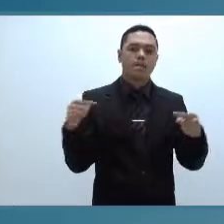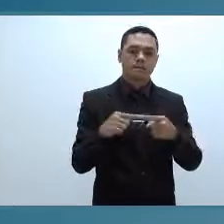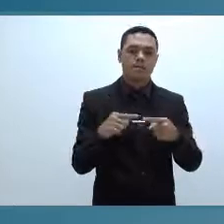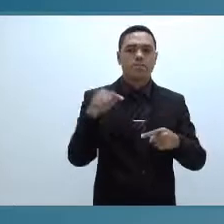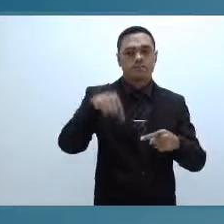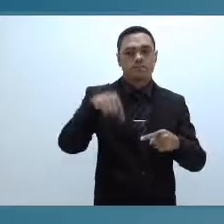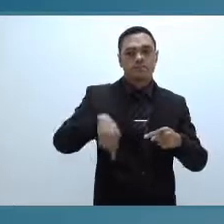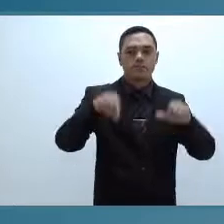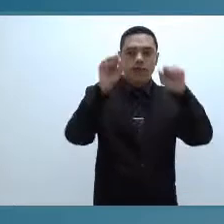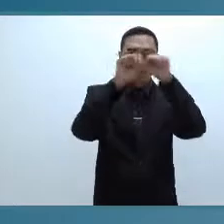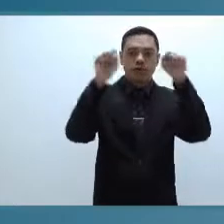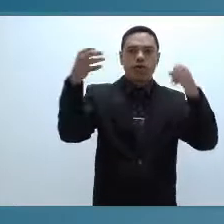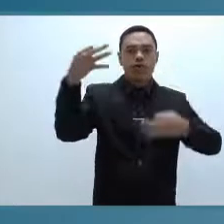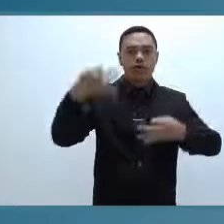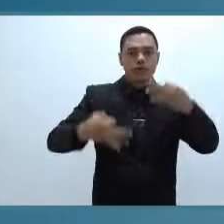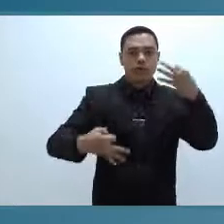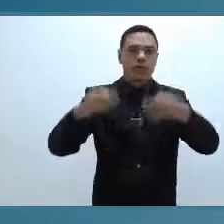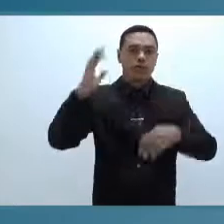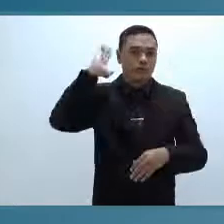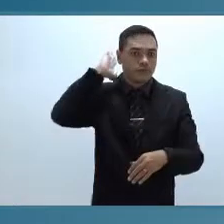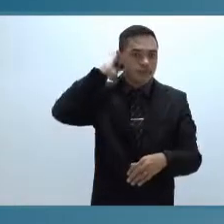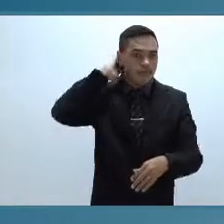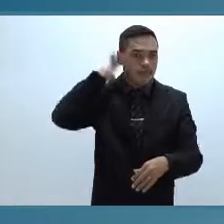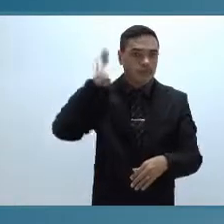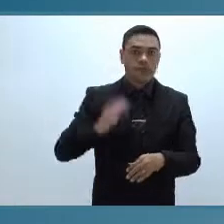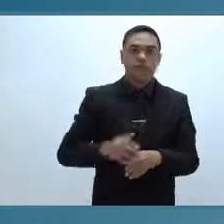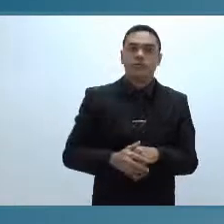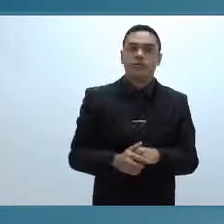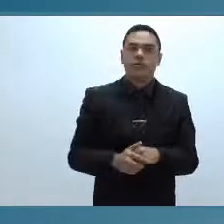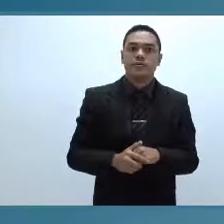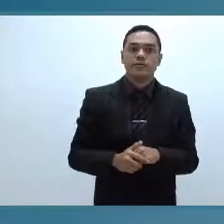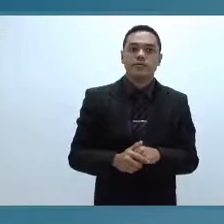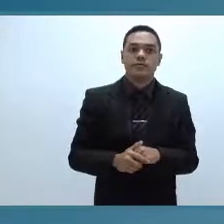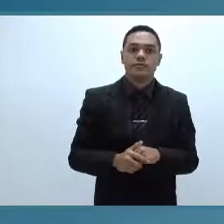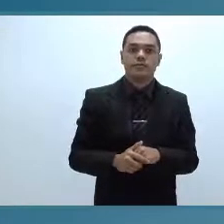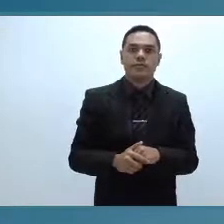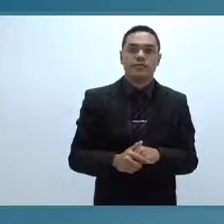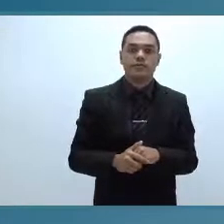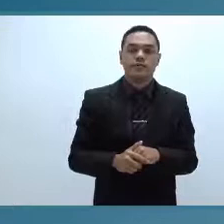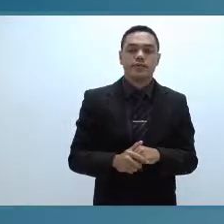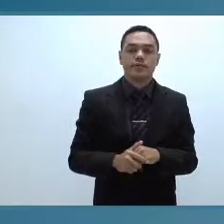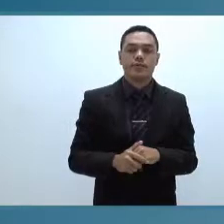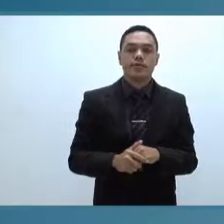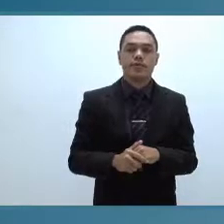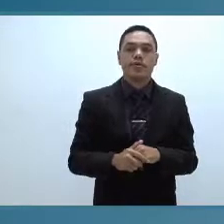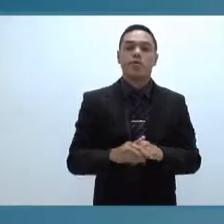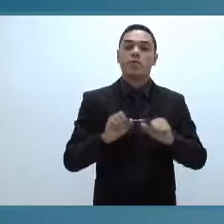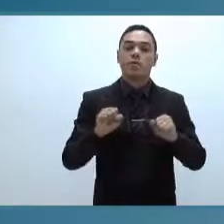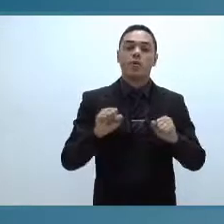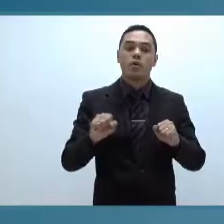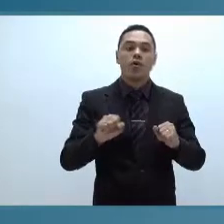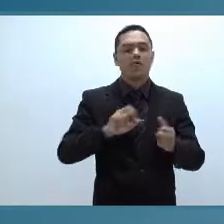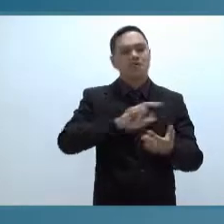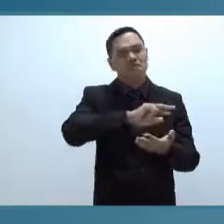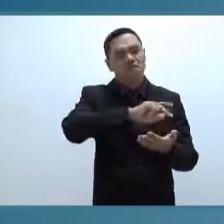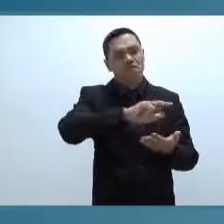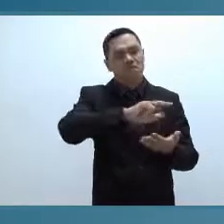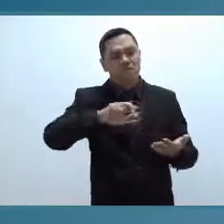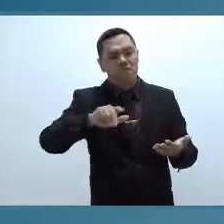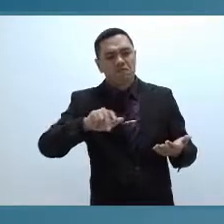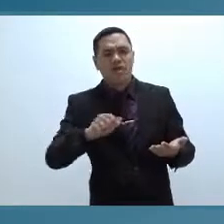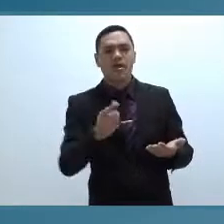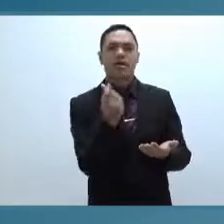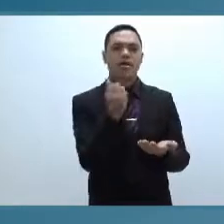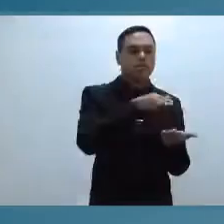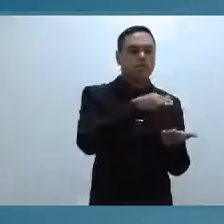Inicialmente, a solução está disponível para o pagamento de custos judiciais. Tal inovação se